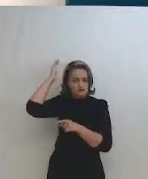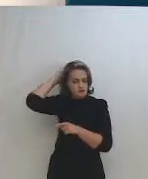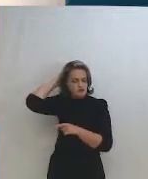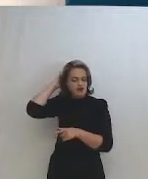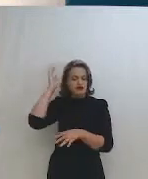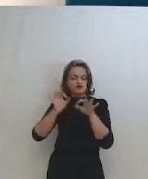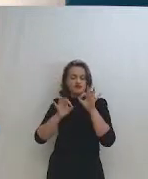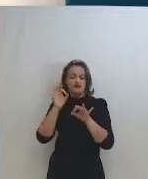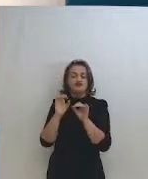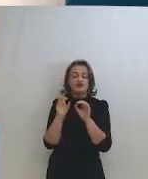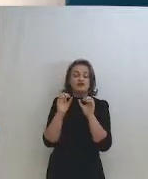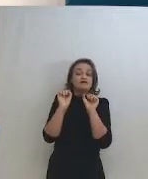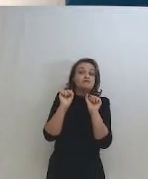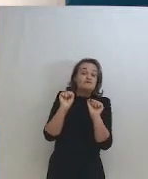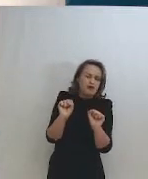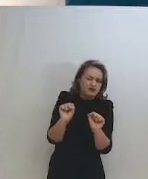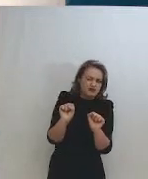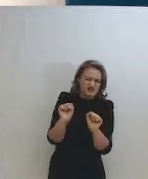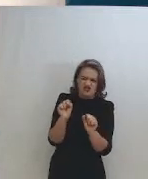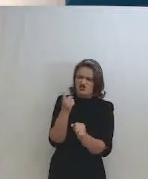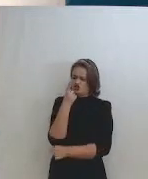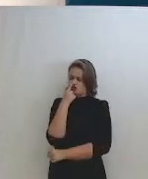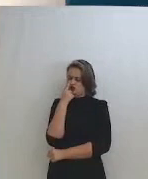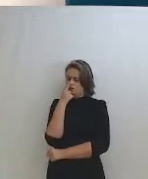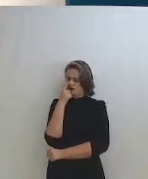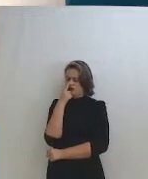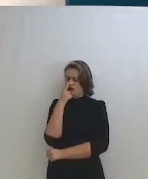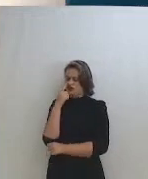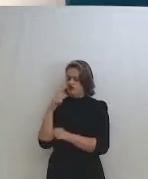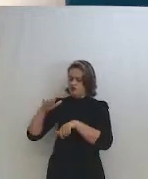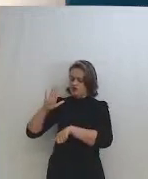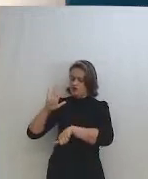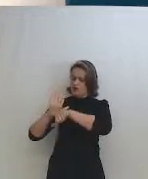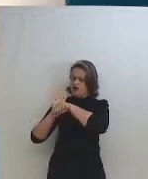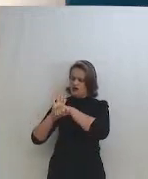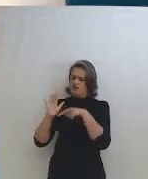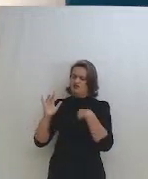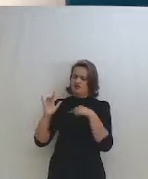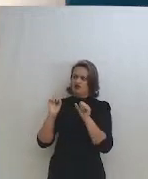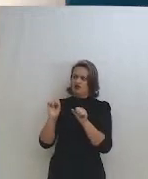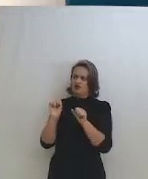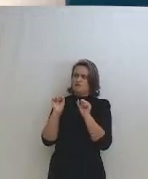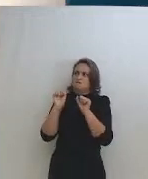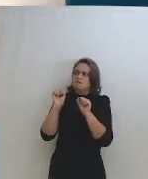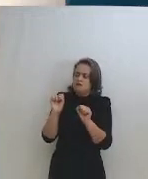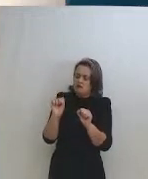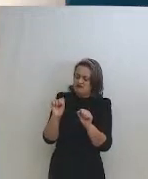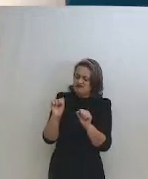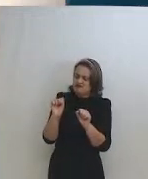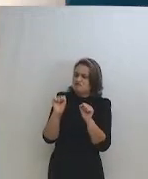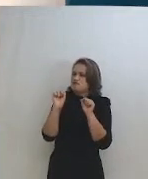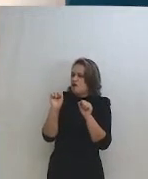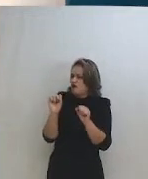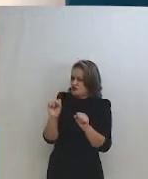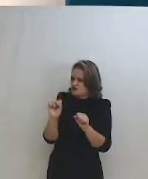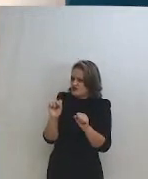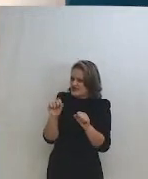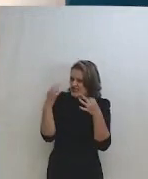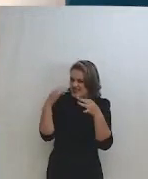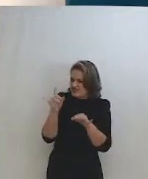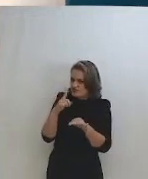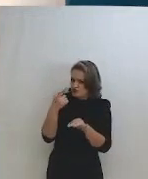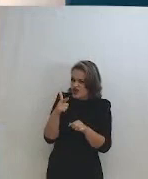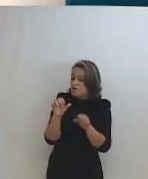Hipotética intimidade do recorrente com crime? Excelências, é temerária essa